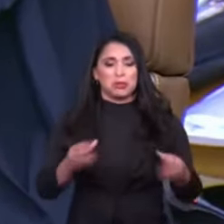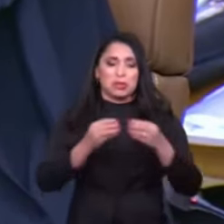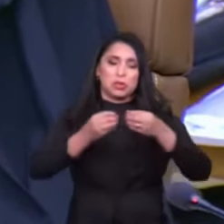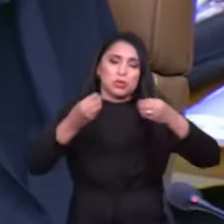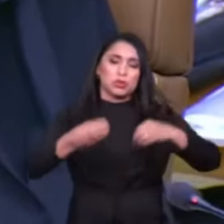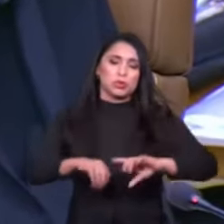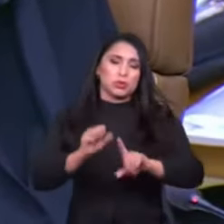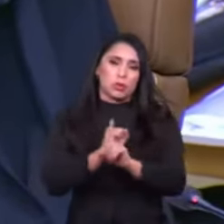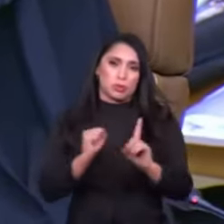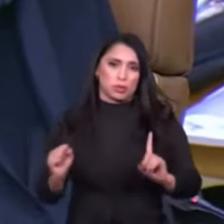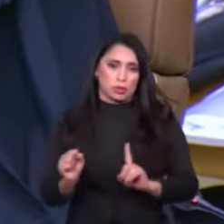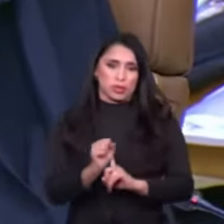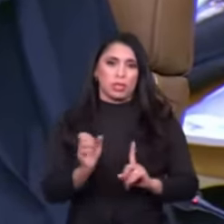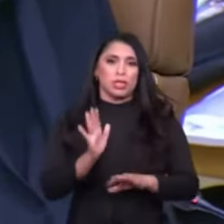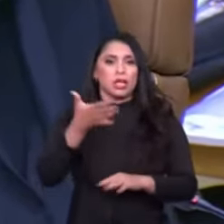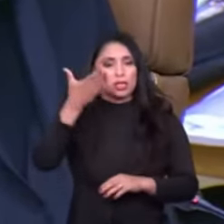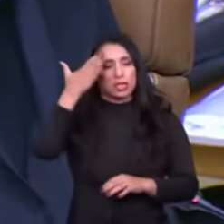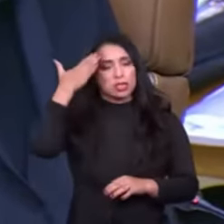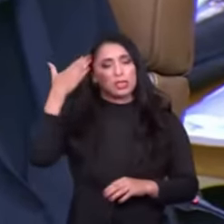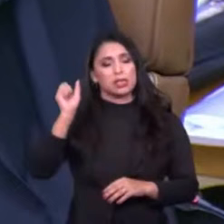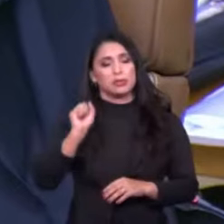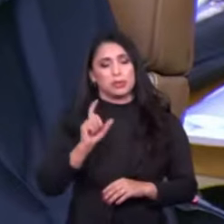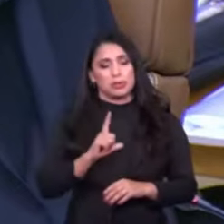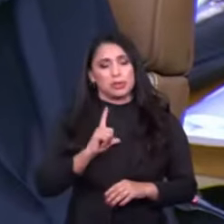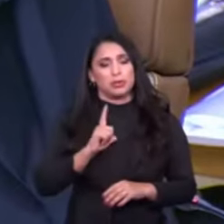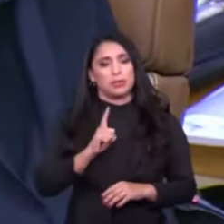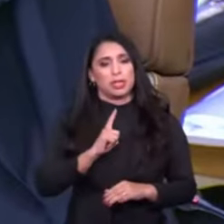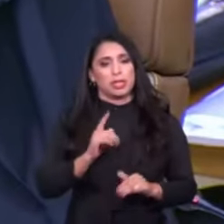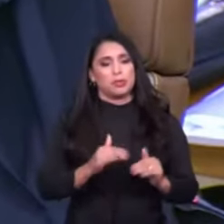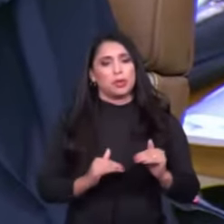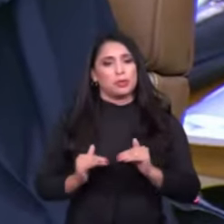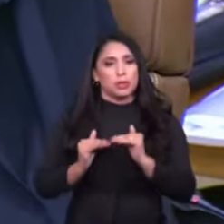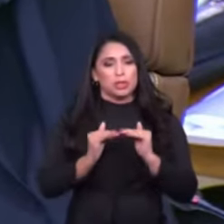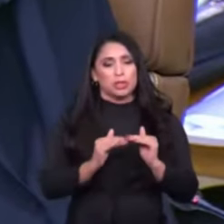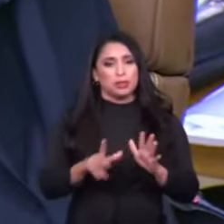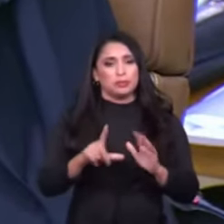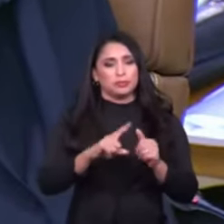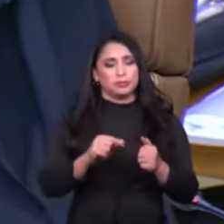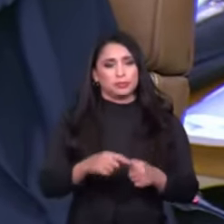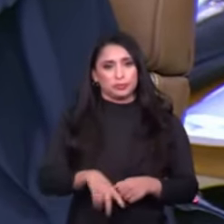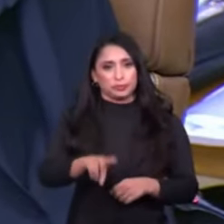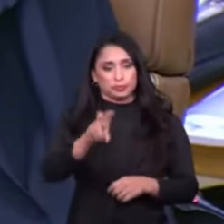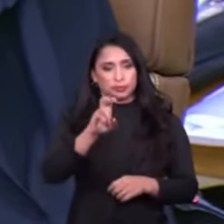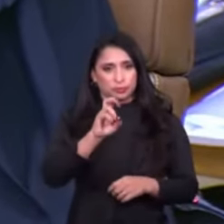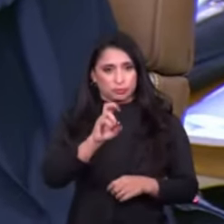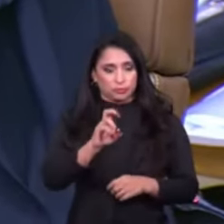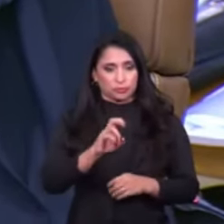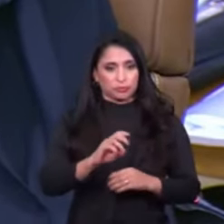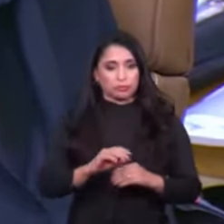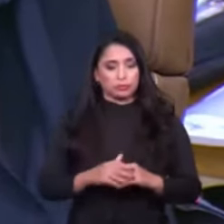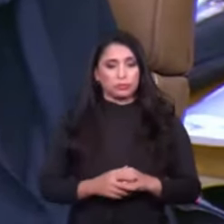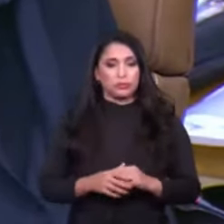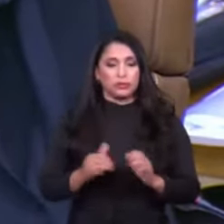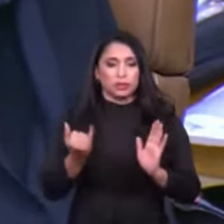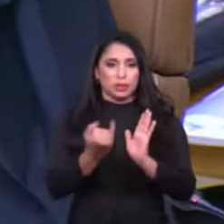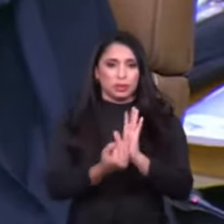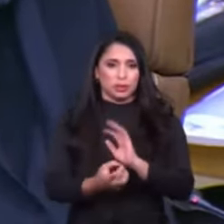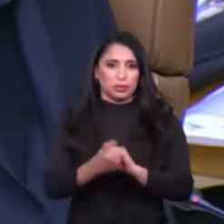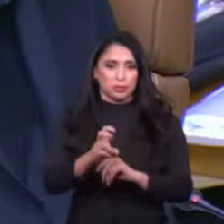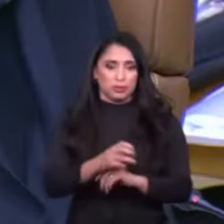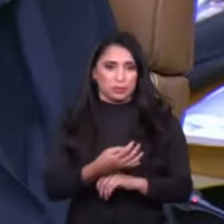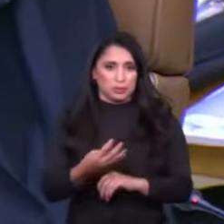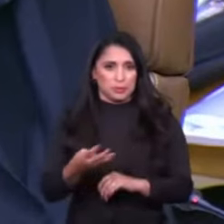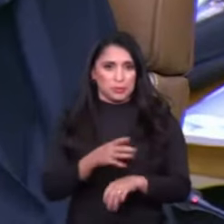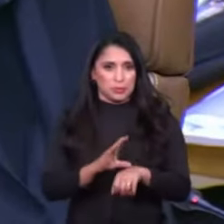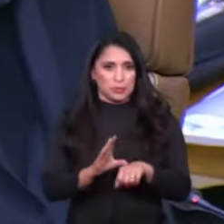sociedade. Sabe-se que o princípio da proporcionalidade previsto no artigo 5º, inciso 54 da Constituição,